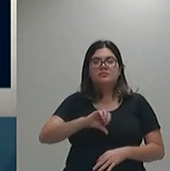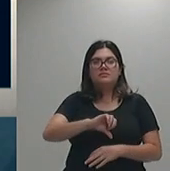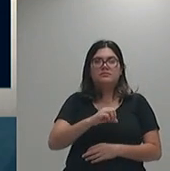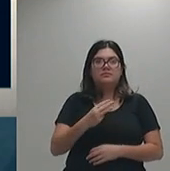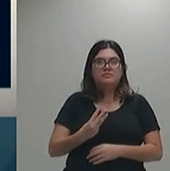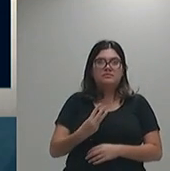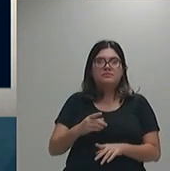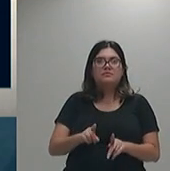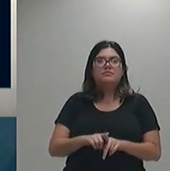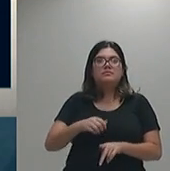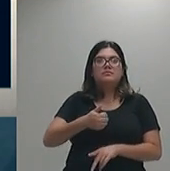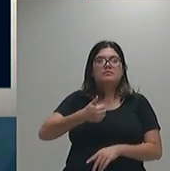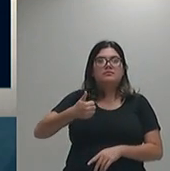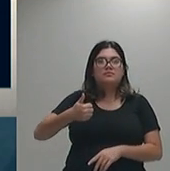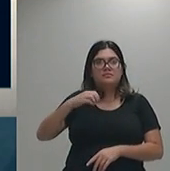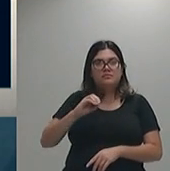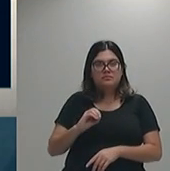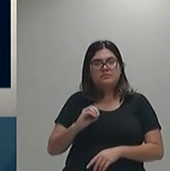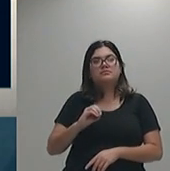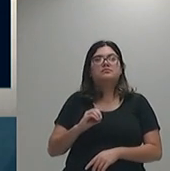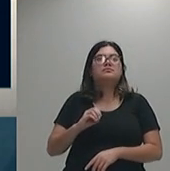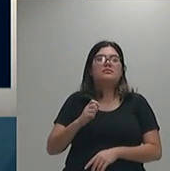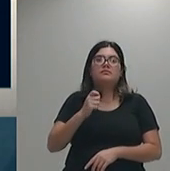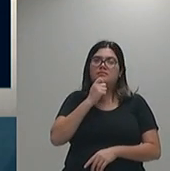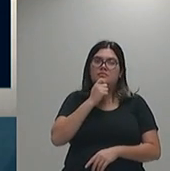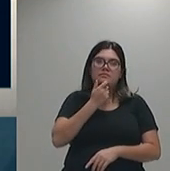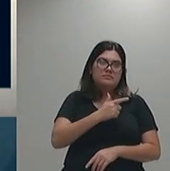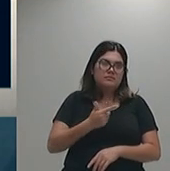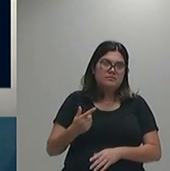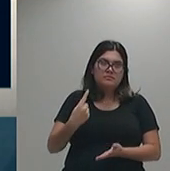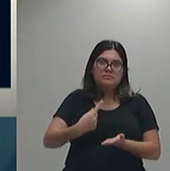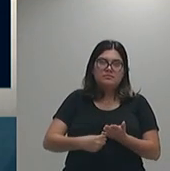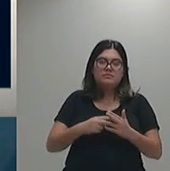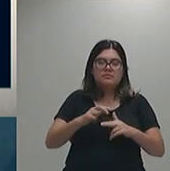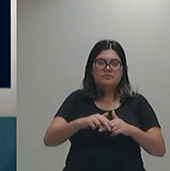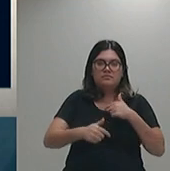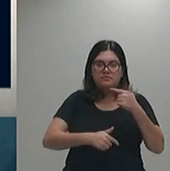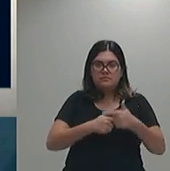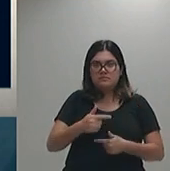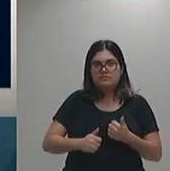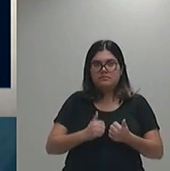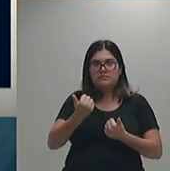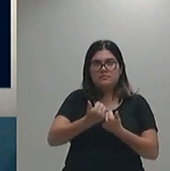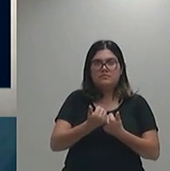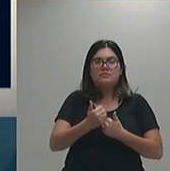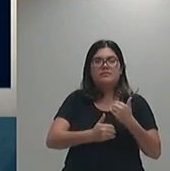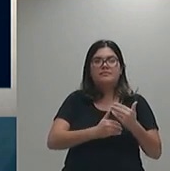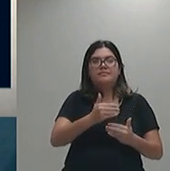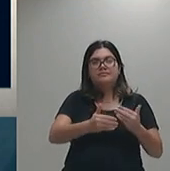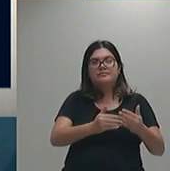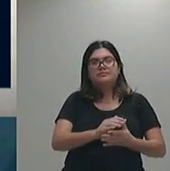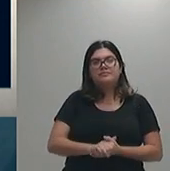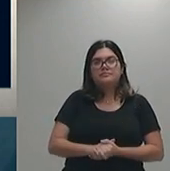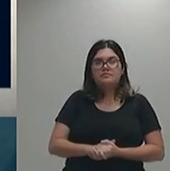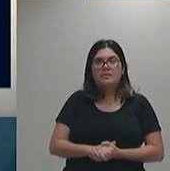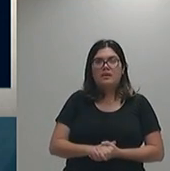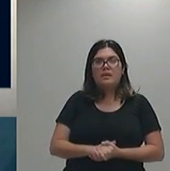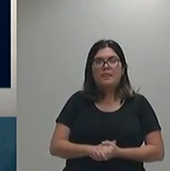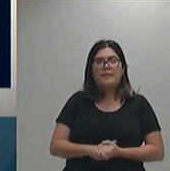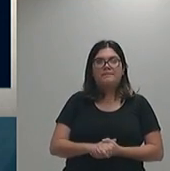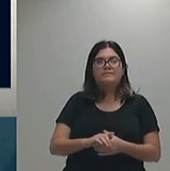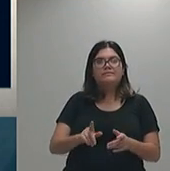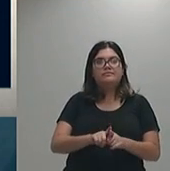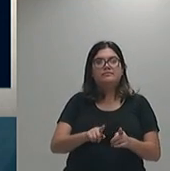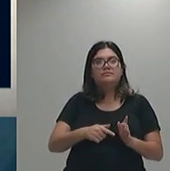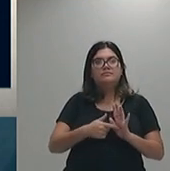110 das quais não foi parte devido à atuação dos seus substitutos processuais aí eu trago aqui pela relevância